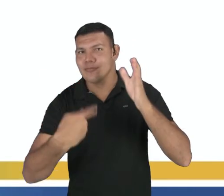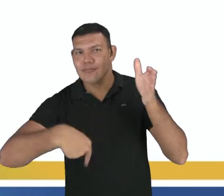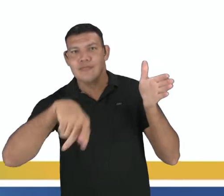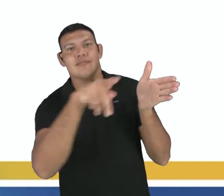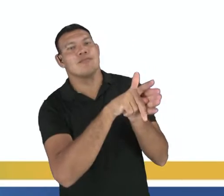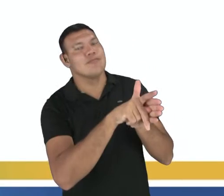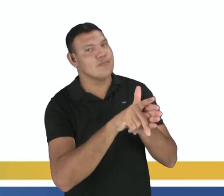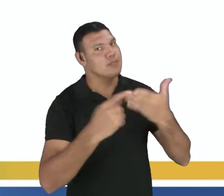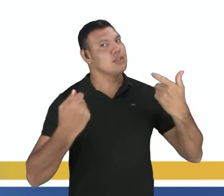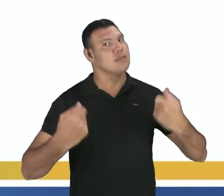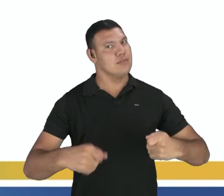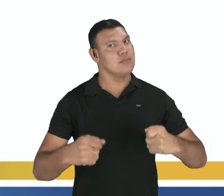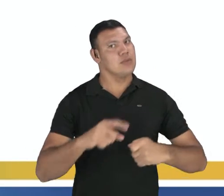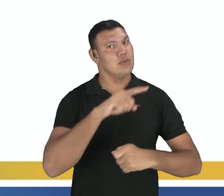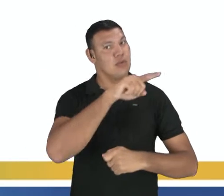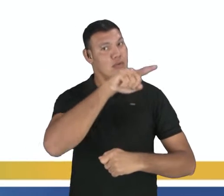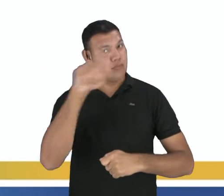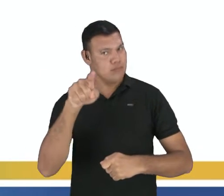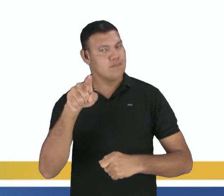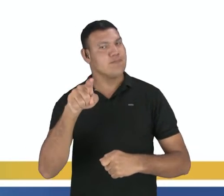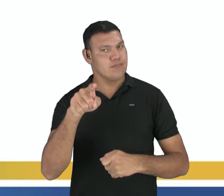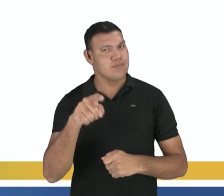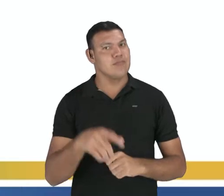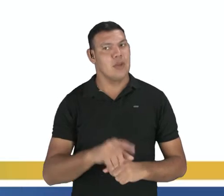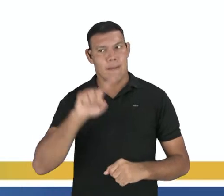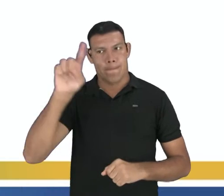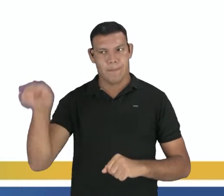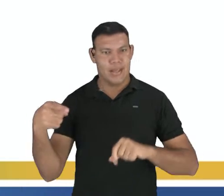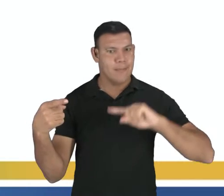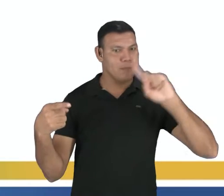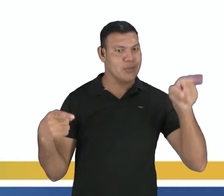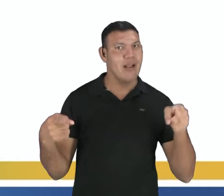faz necessário você abrir um parêntese agora e